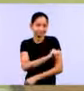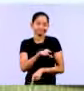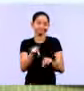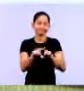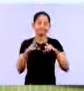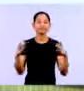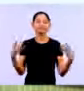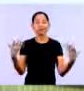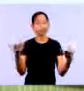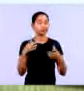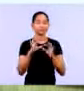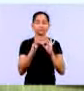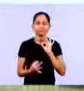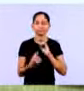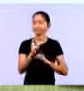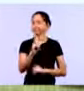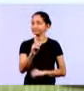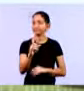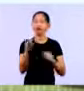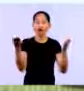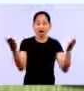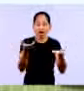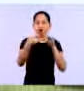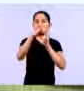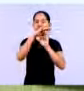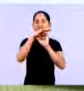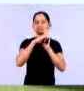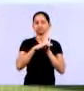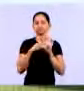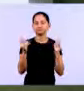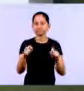sem mais delongas, vamos para a agenda da nossa aula de hoje.